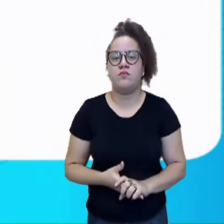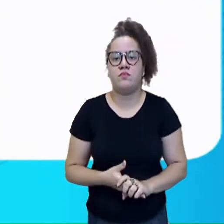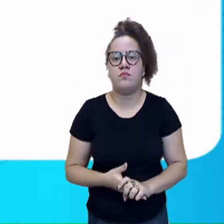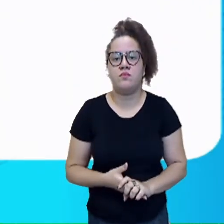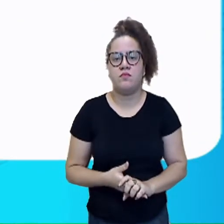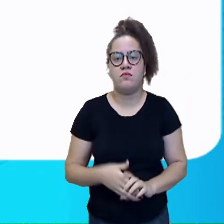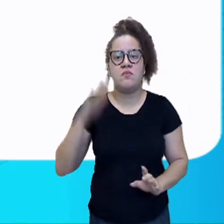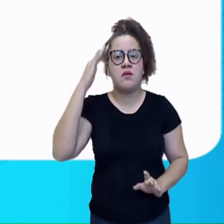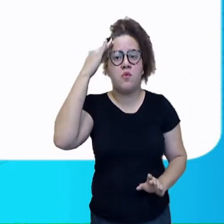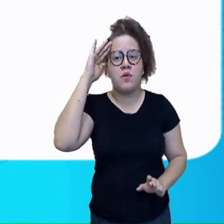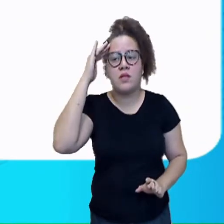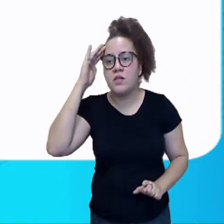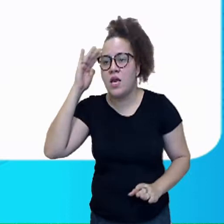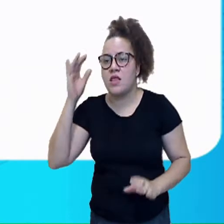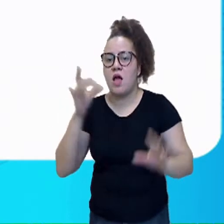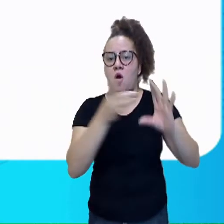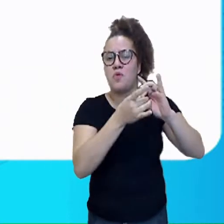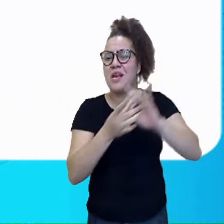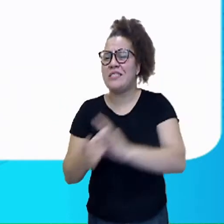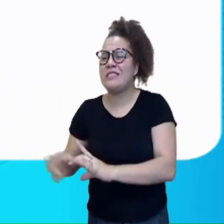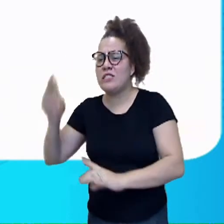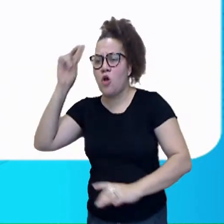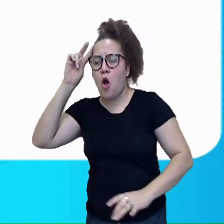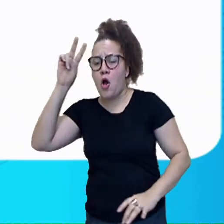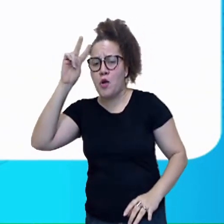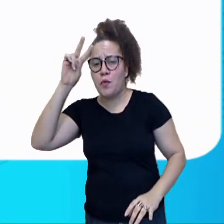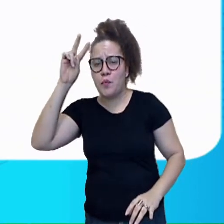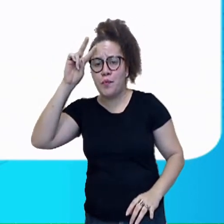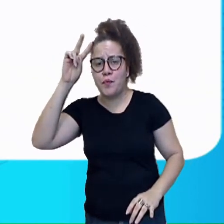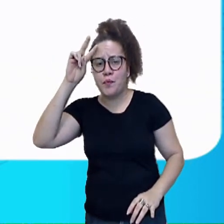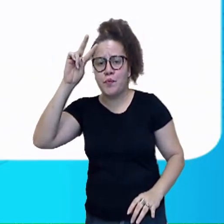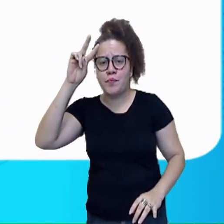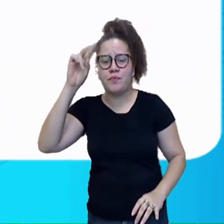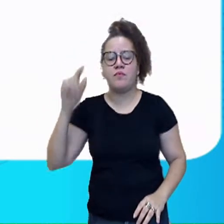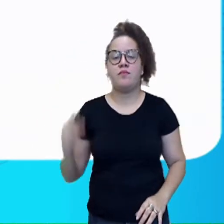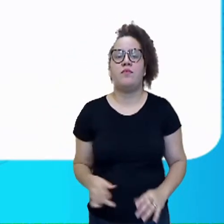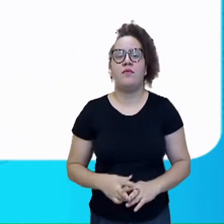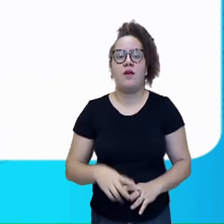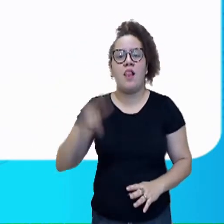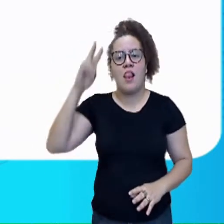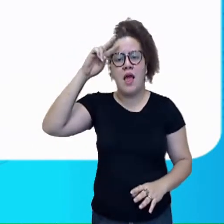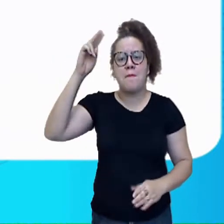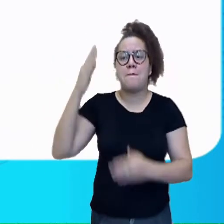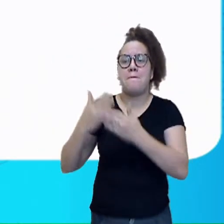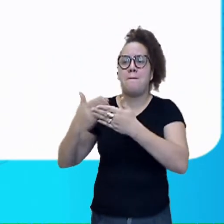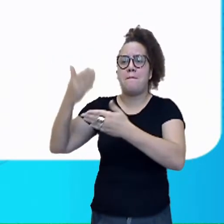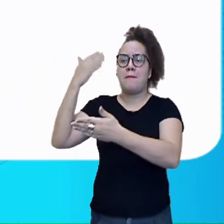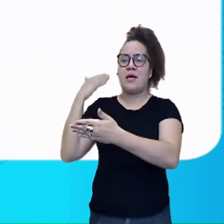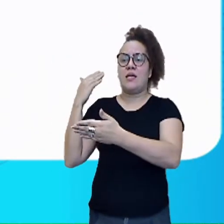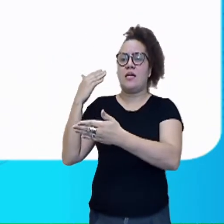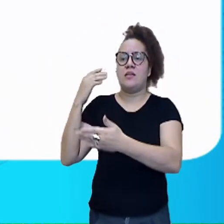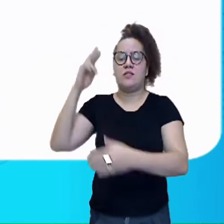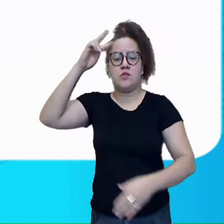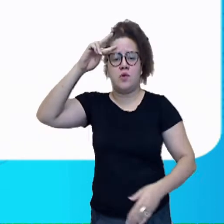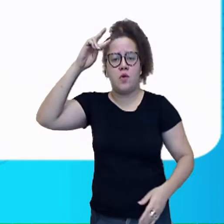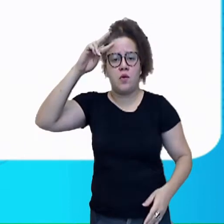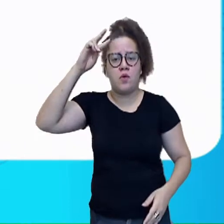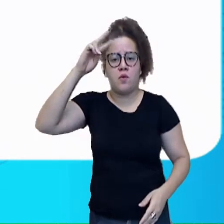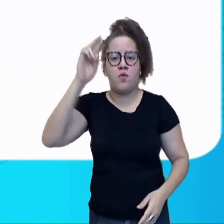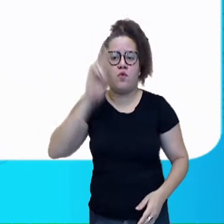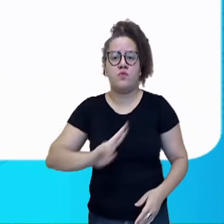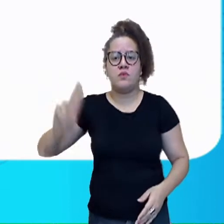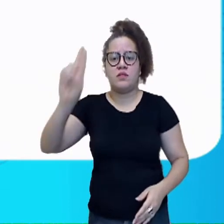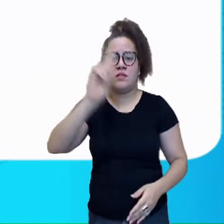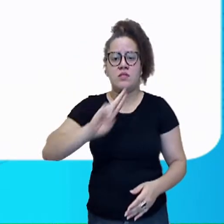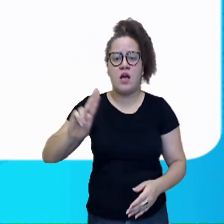Vamos entender no contexto histórico. Lembra quando falamos sobre a pré-história? Então vamos utilizar aqui a pré-história